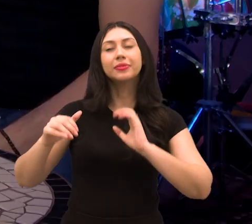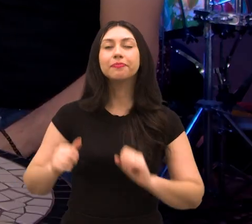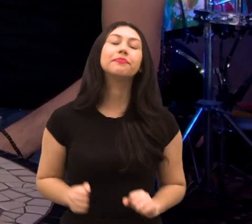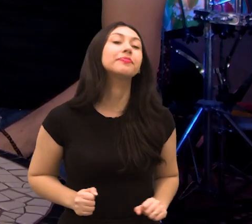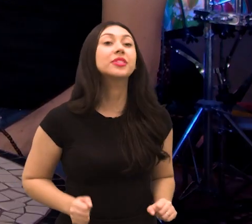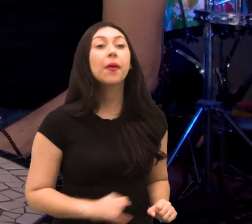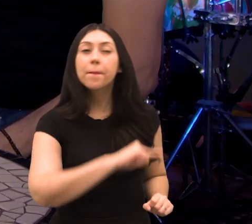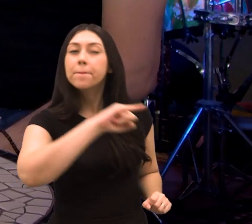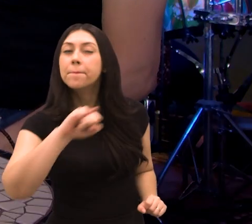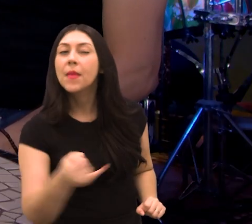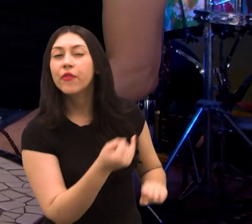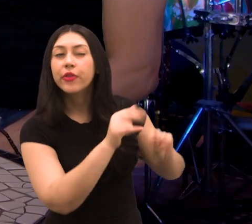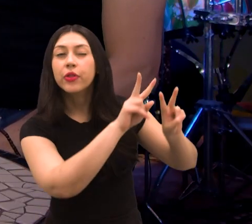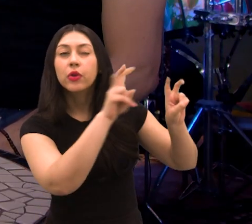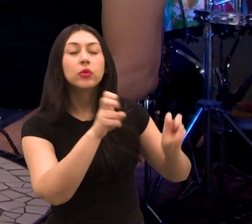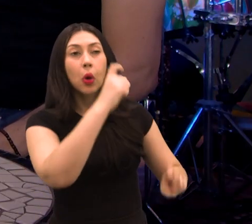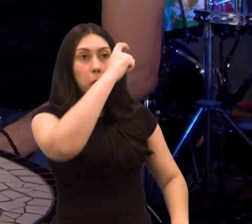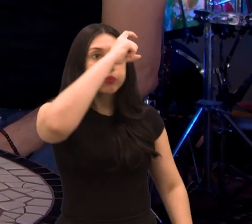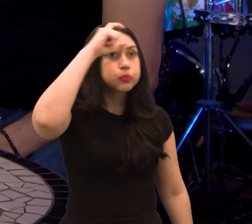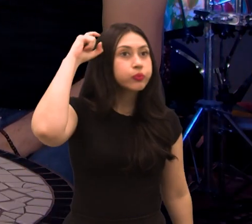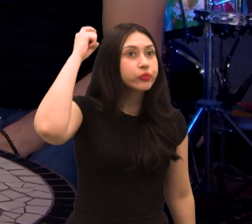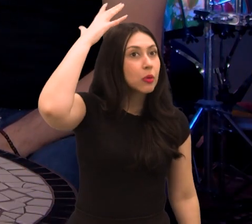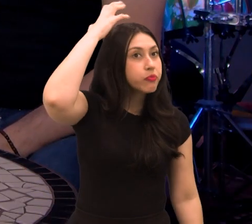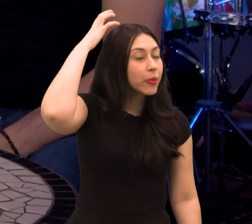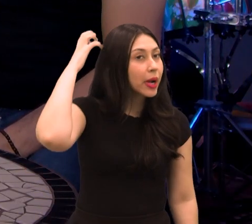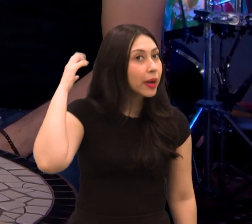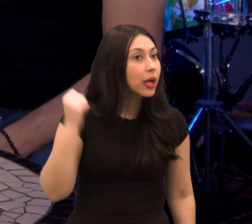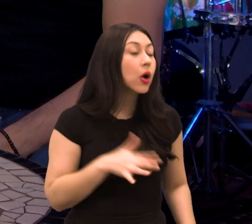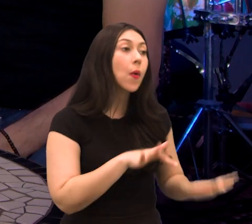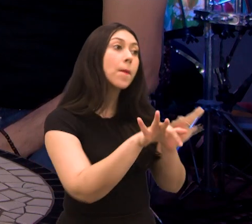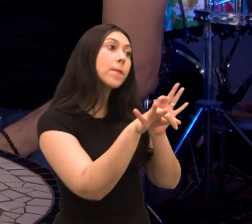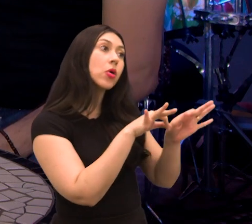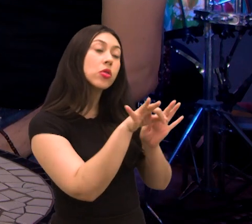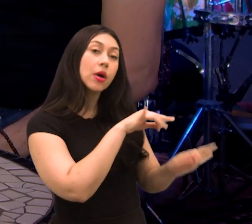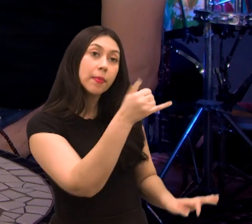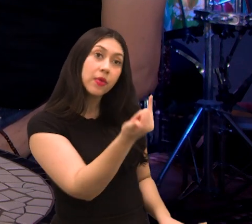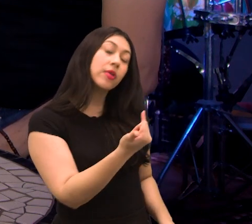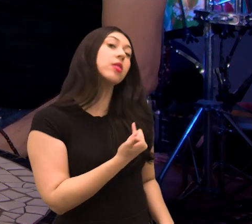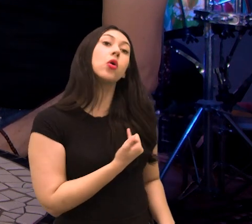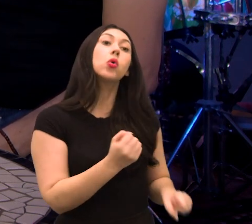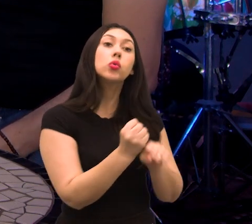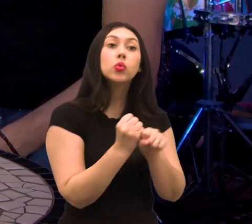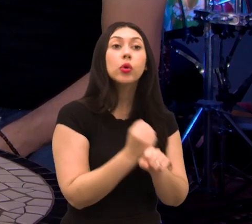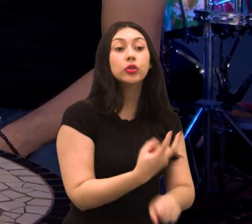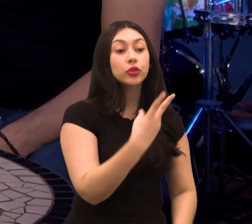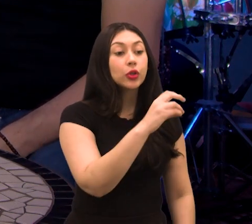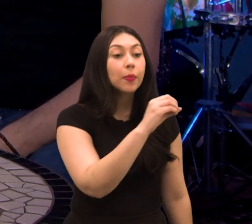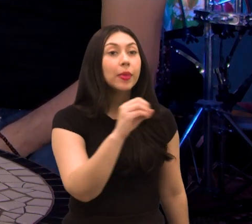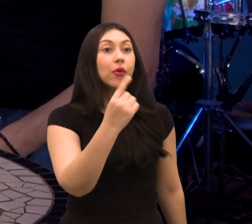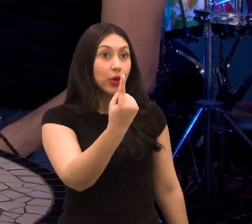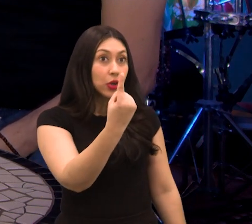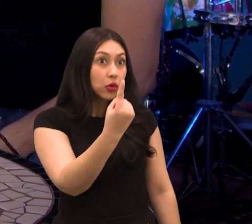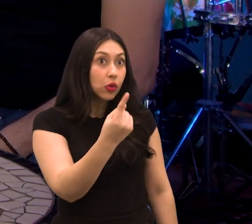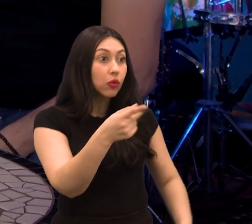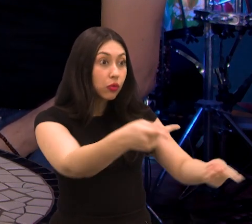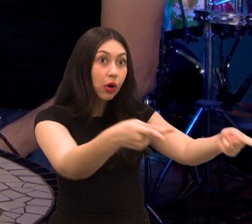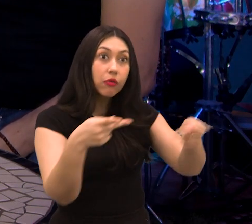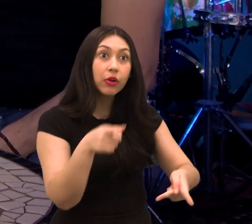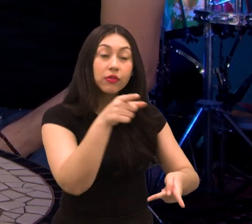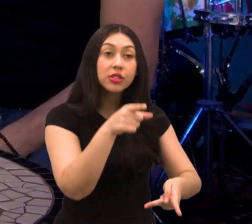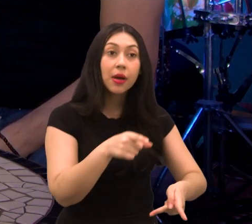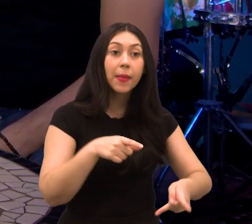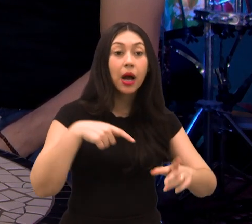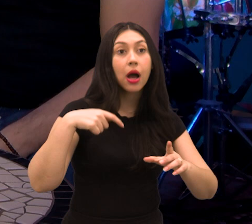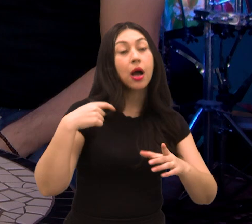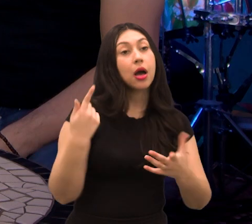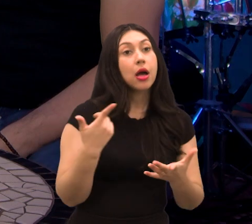também. Pegando esse gancho, como você falou do Cazuza, nossa produção, né, me contou, e eu estava vendo que você, em 2001, foi convidado para gravar parte da